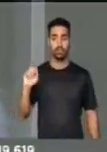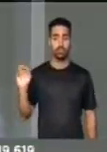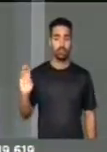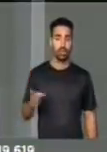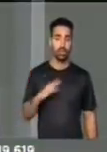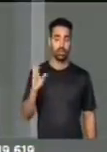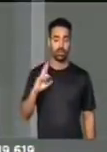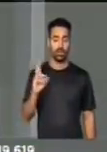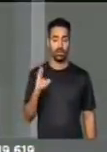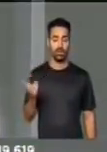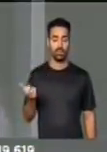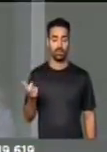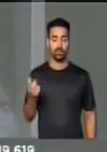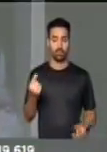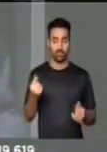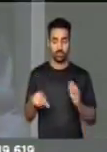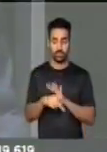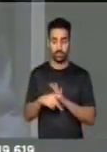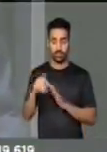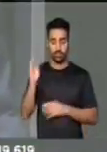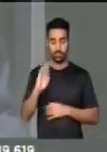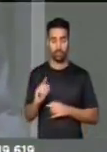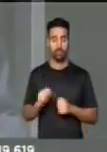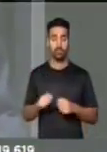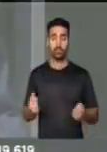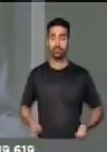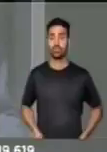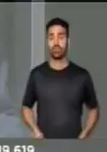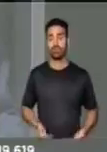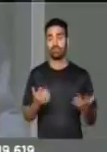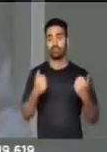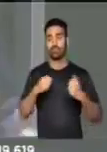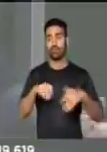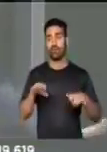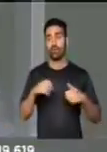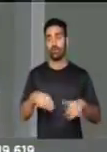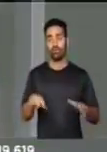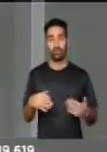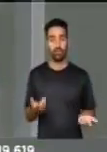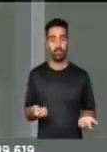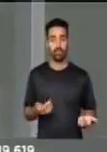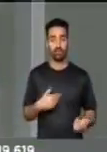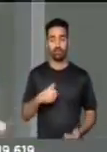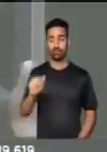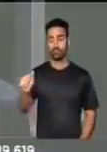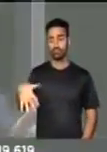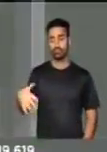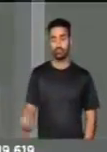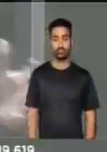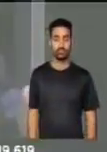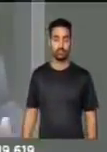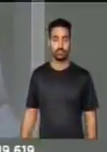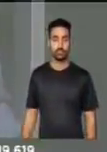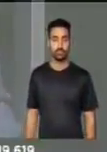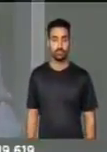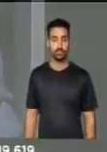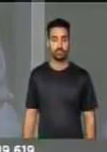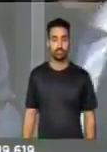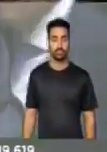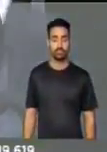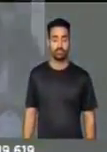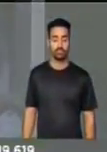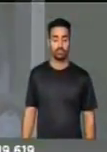do dinheiro público brasileiro, que foi jogado à deriva num gasto supérfluo, num gasto desnecessário. Então, essa